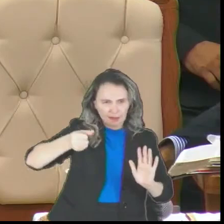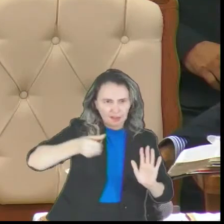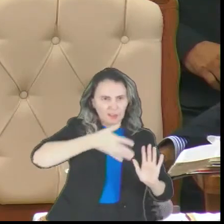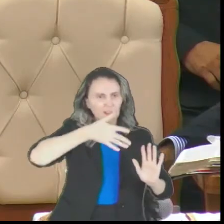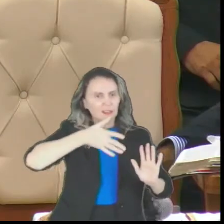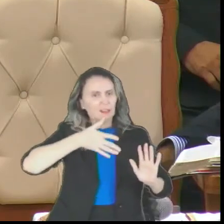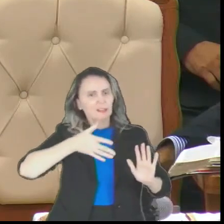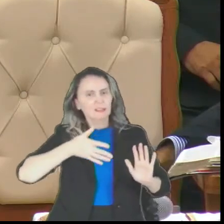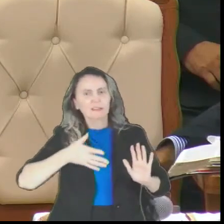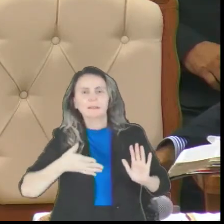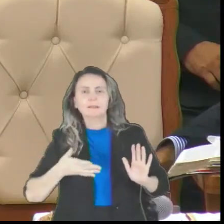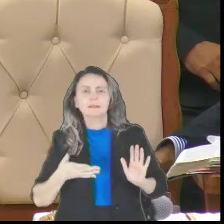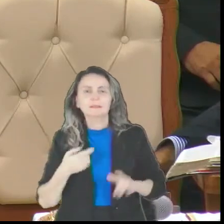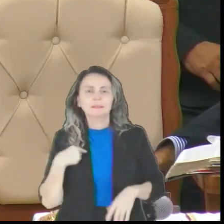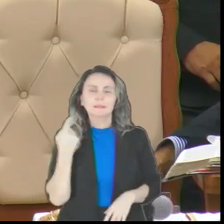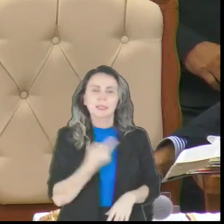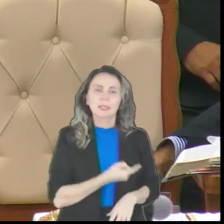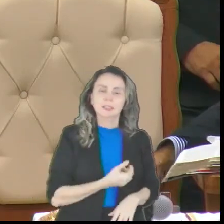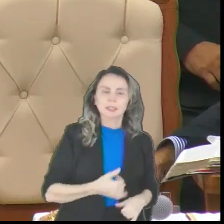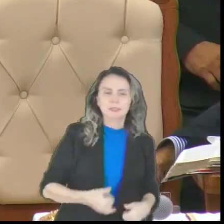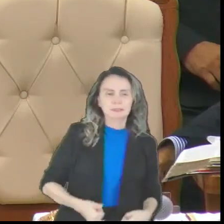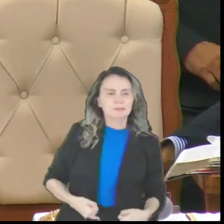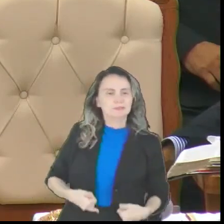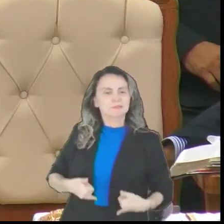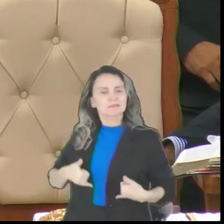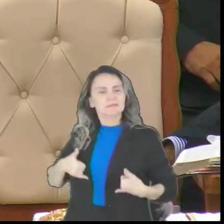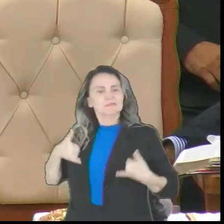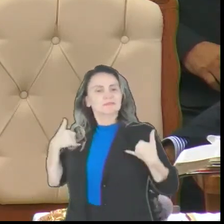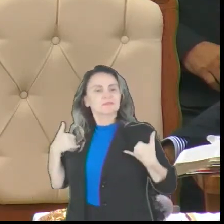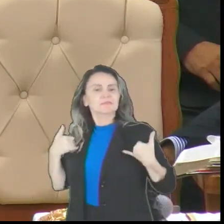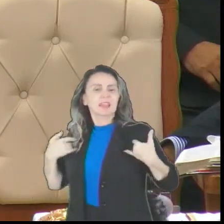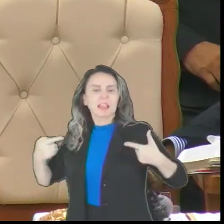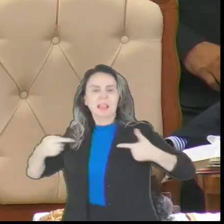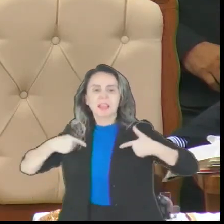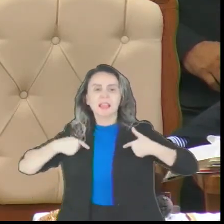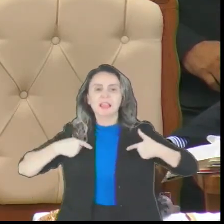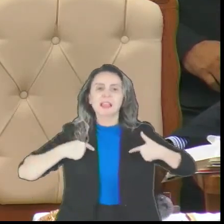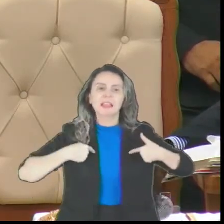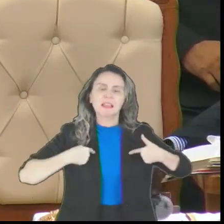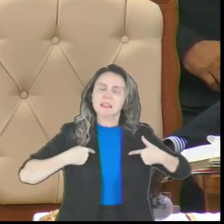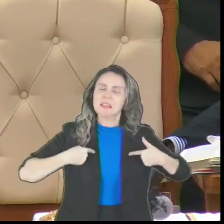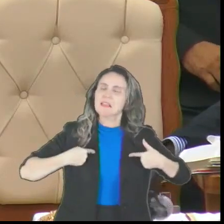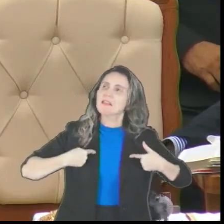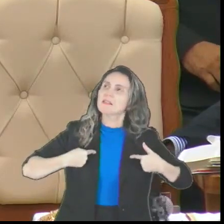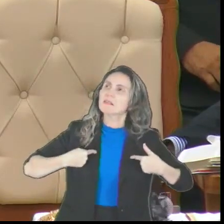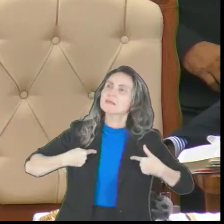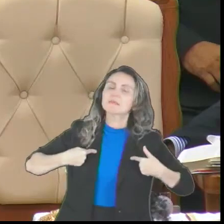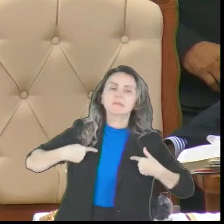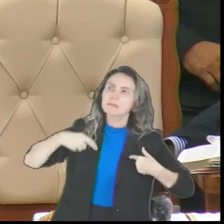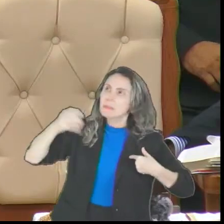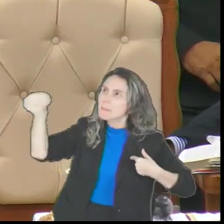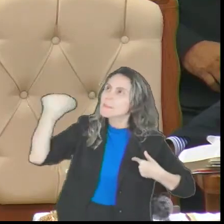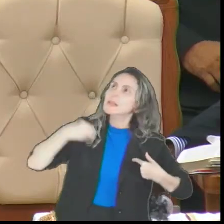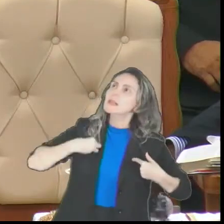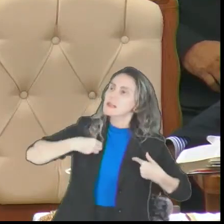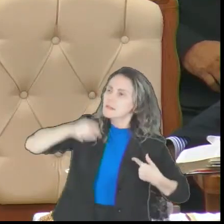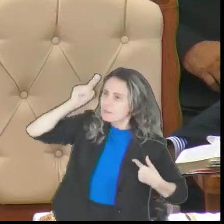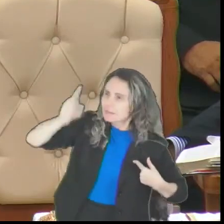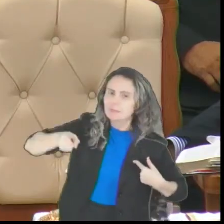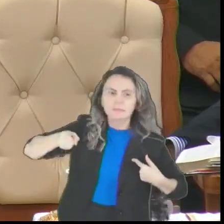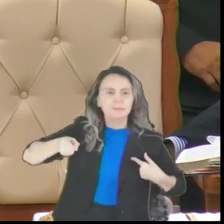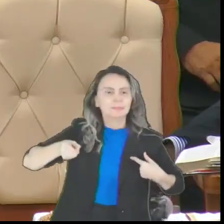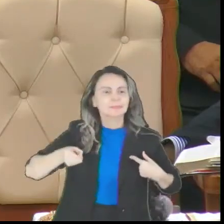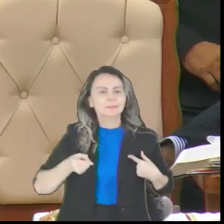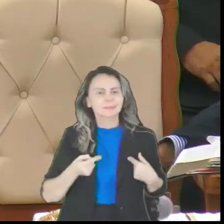Nós não podemos se arrogar e bater no peito e exigir de Deus as coisas. Eu não